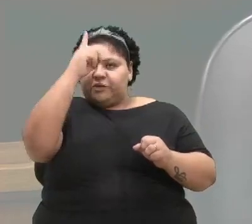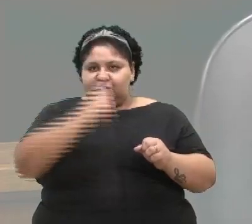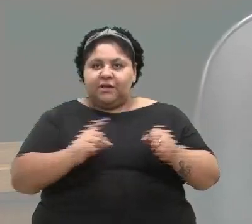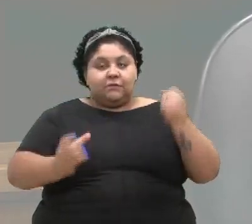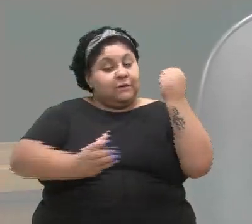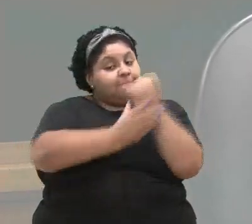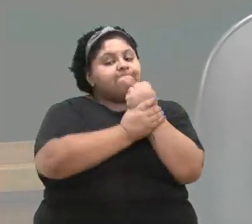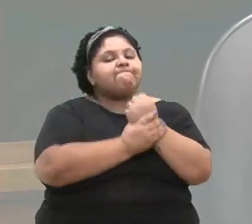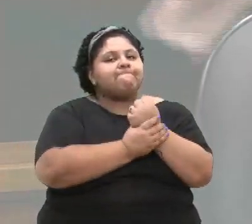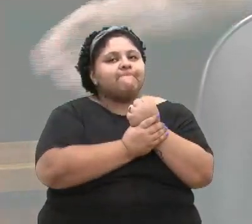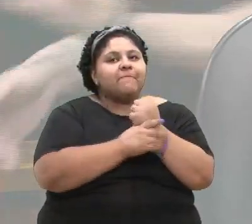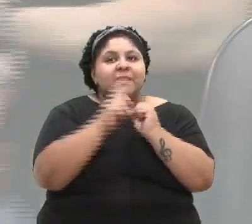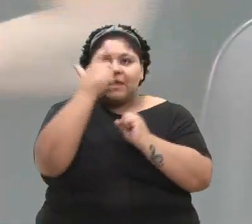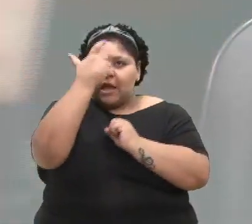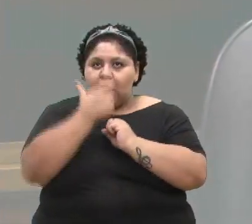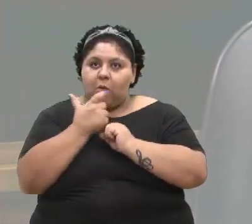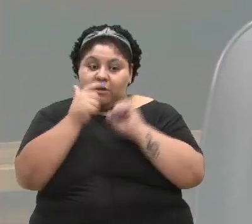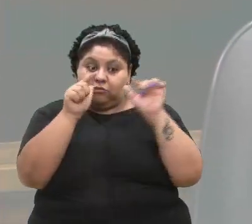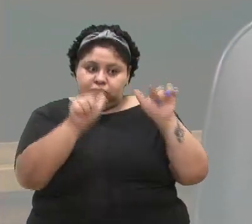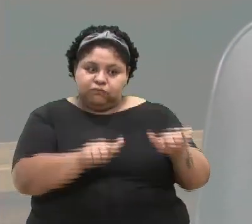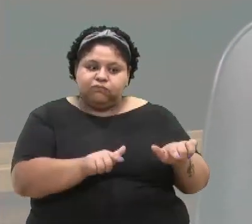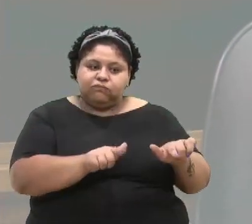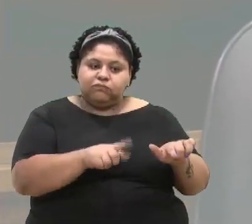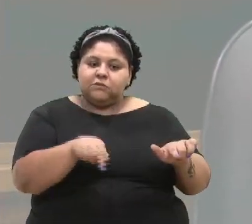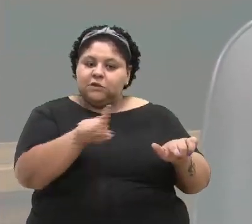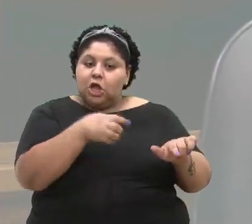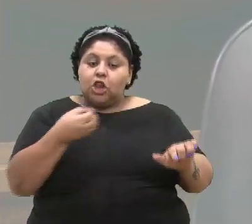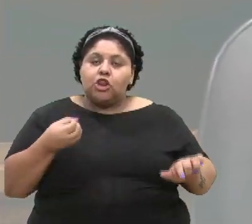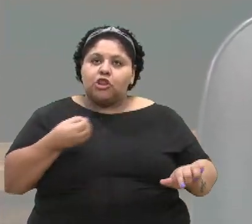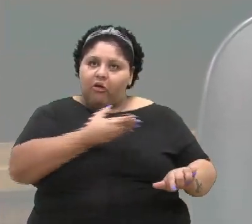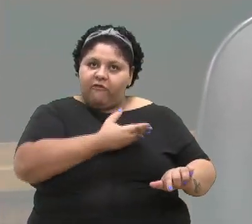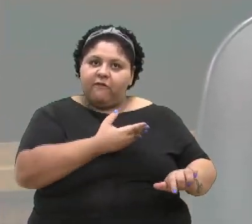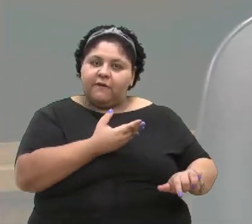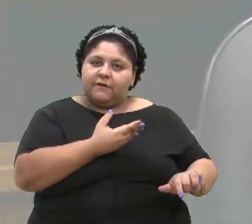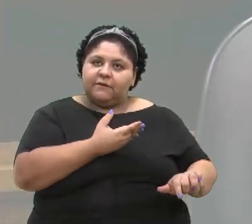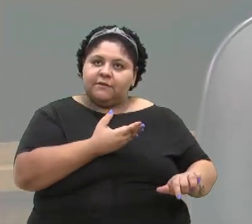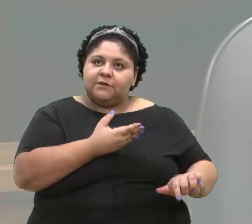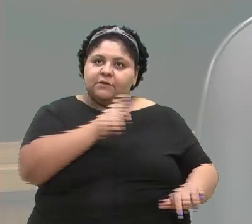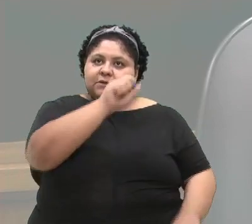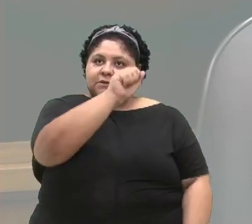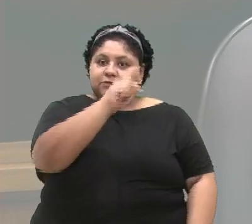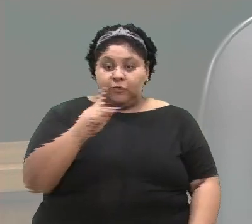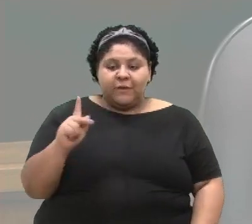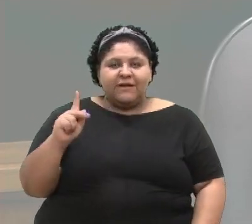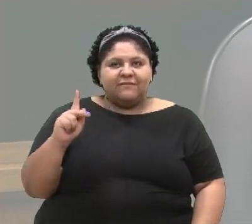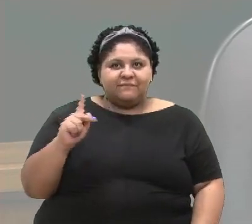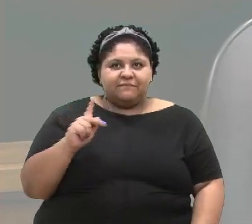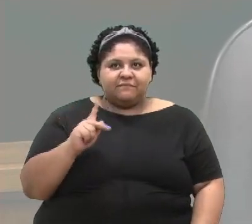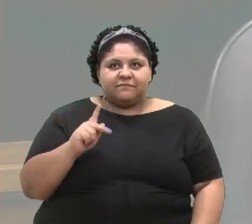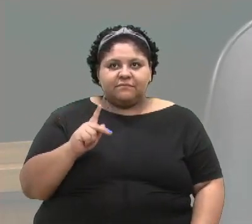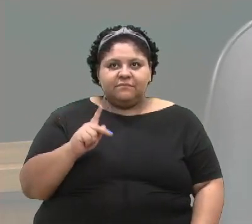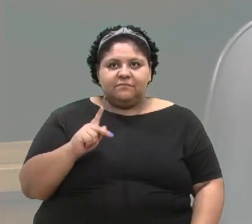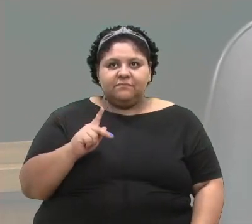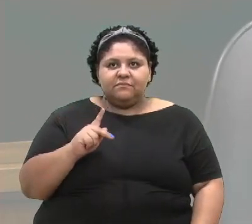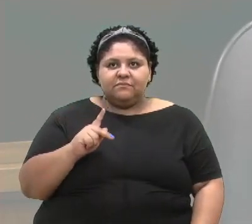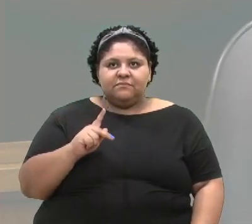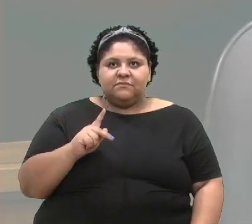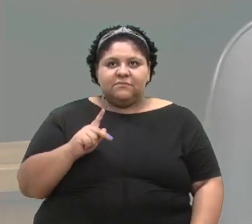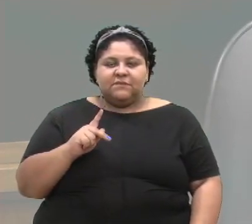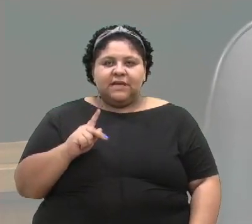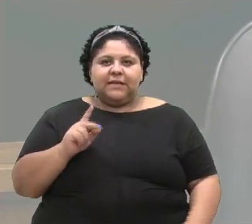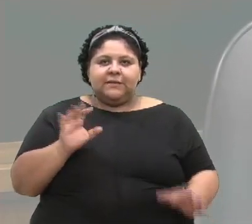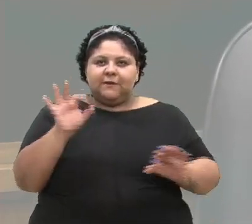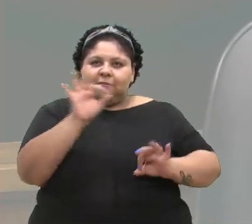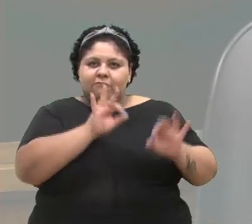essa categoria relativamente nova dos aplicativos, elas não se encaixam